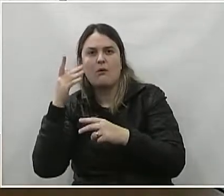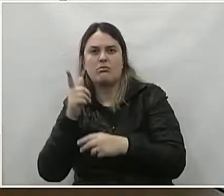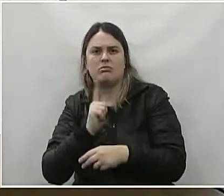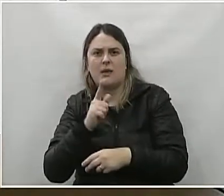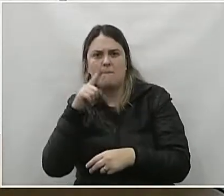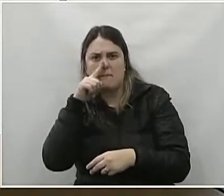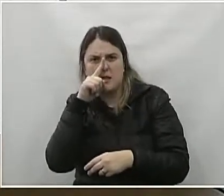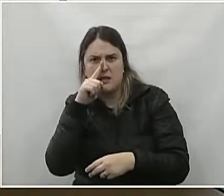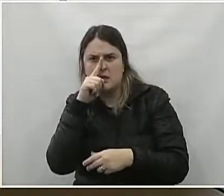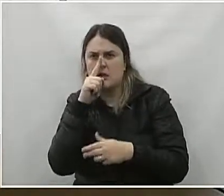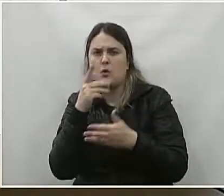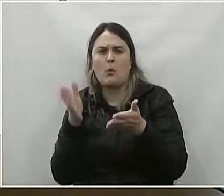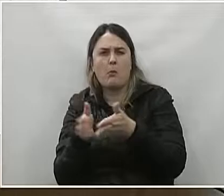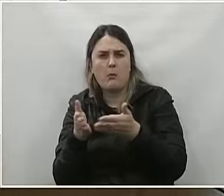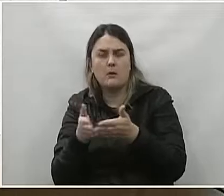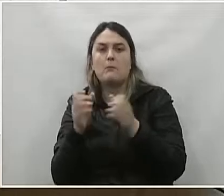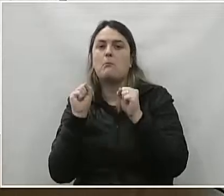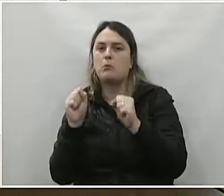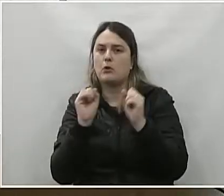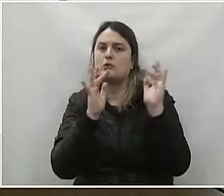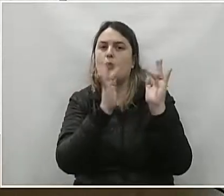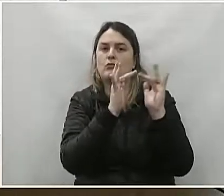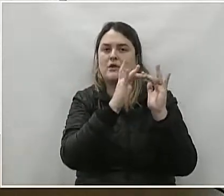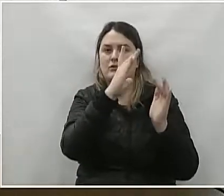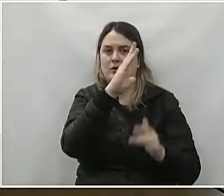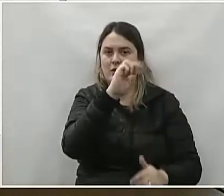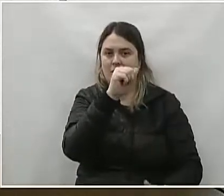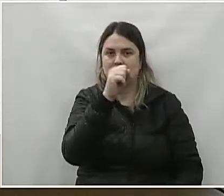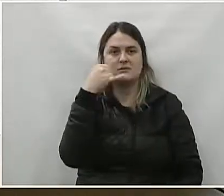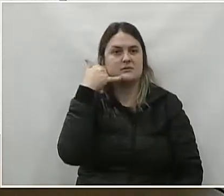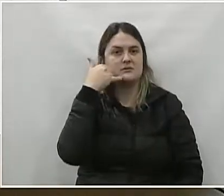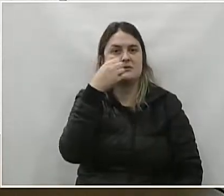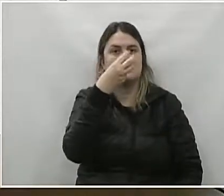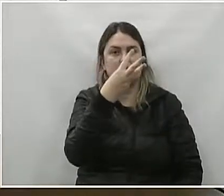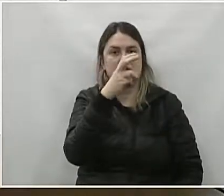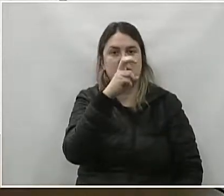vulnerabilidade social pode entrar em contato com os CRAS pelos telefones